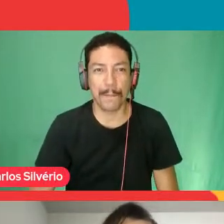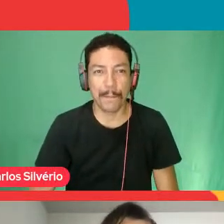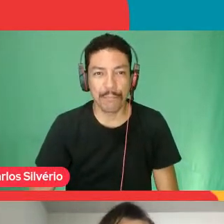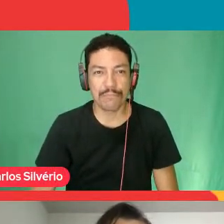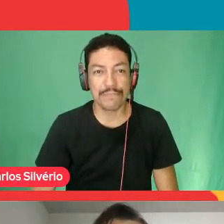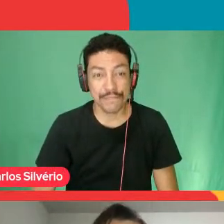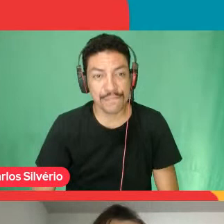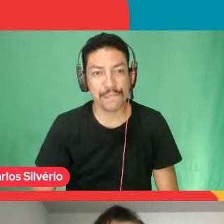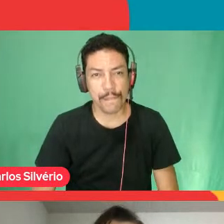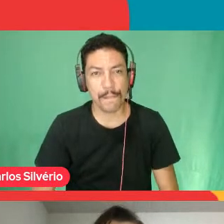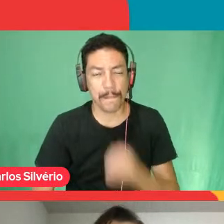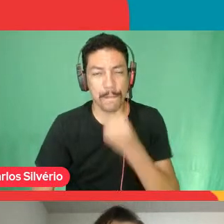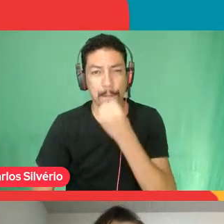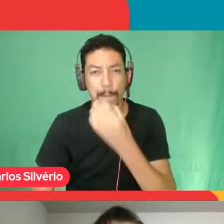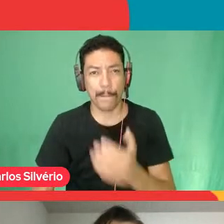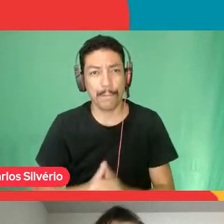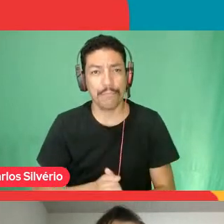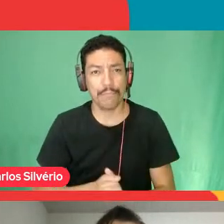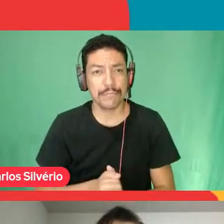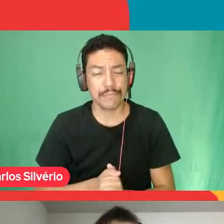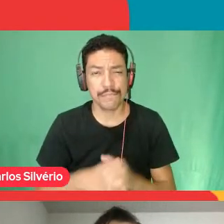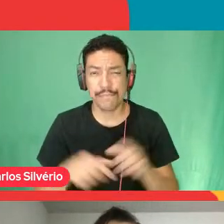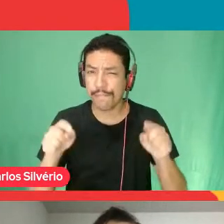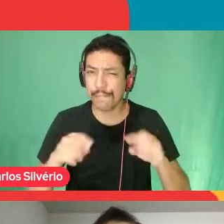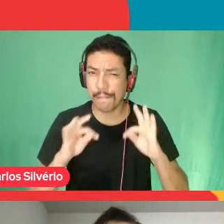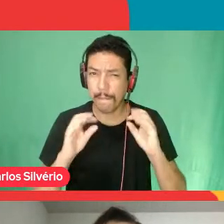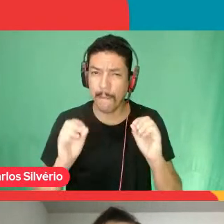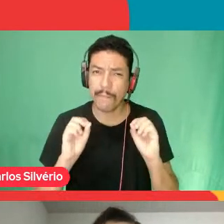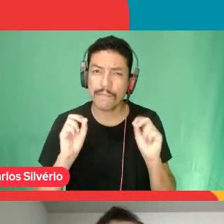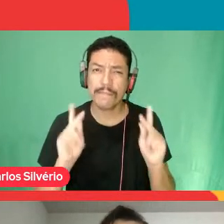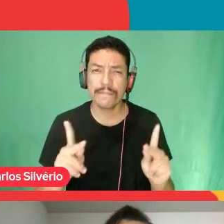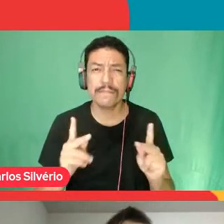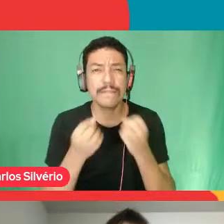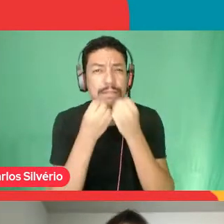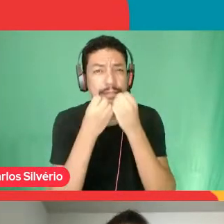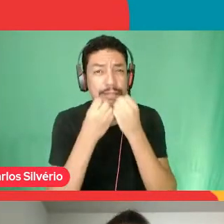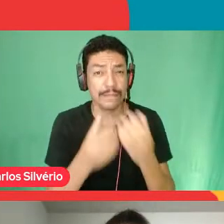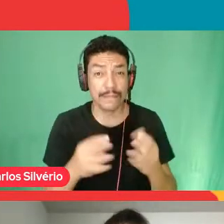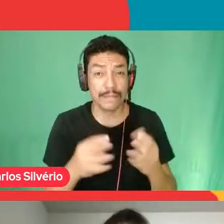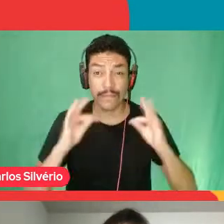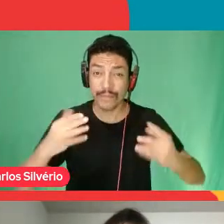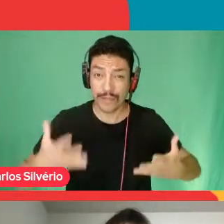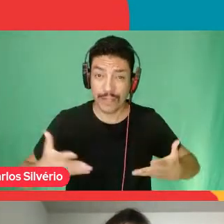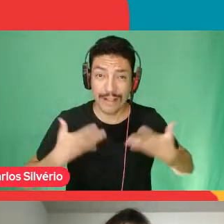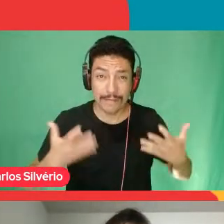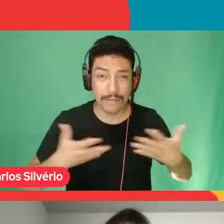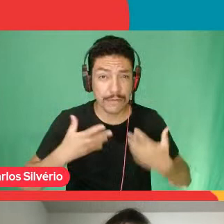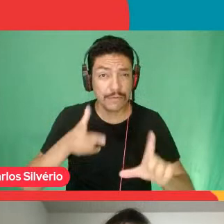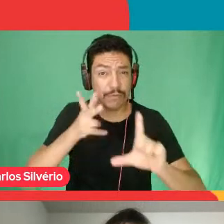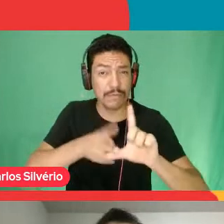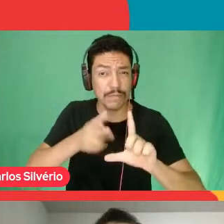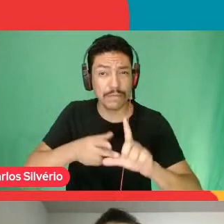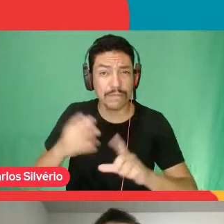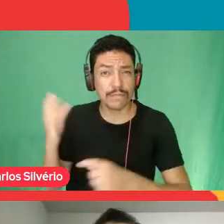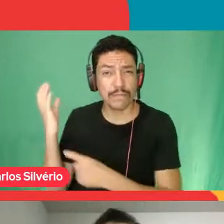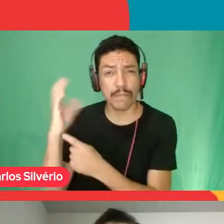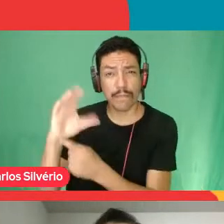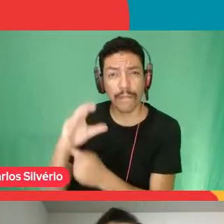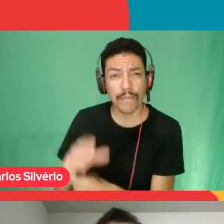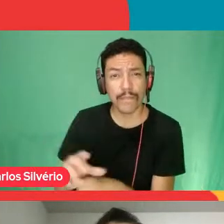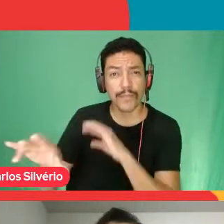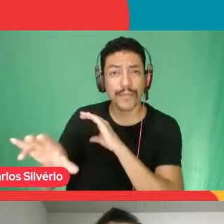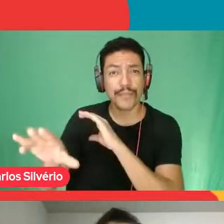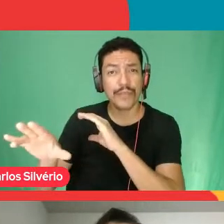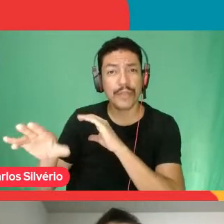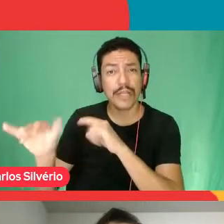Muito bom. Aqui do lado de cá também está tudo bem. Tudo empolgado aqui, animada com esse evento, com os comentários que estão deixando para a gente no